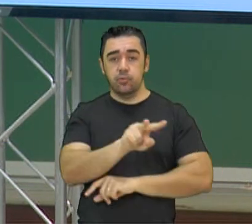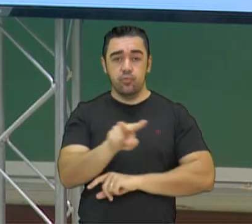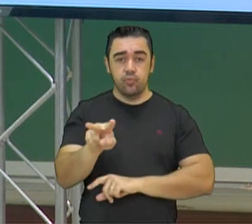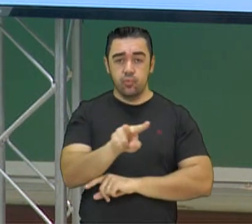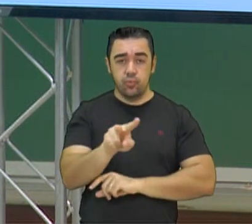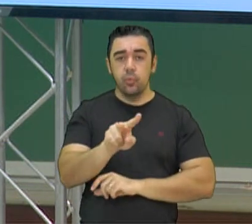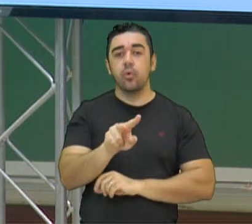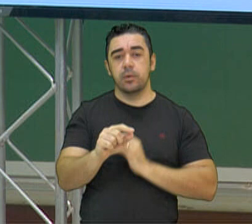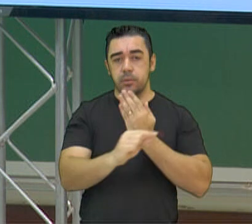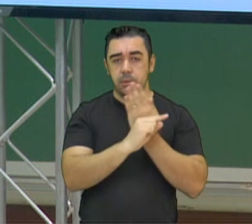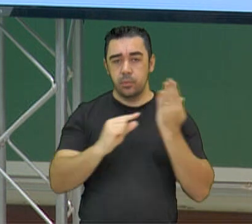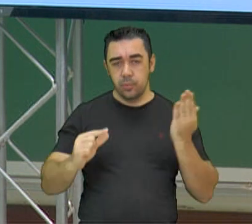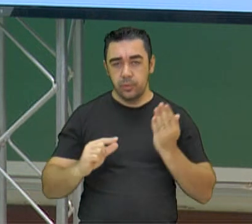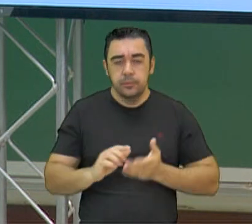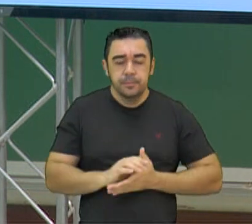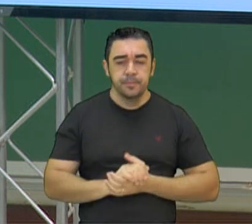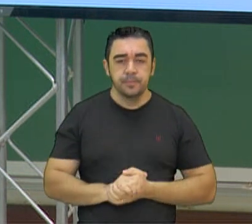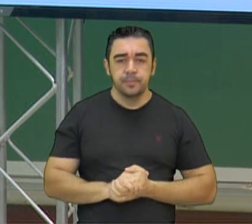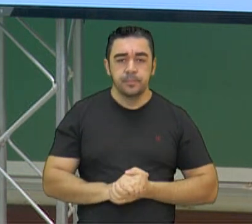os dois.